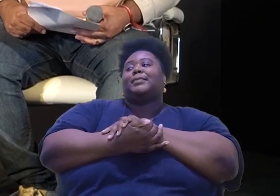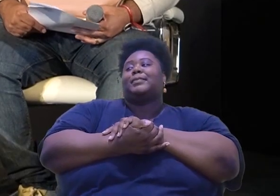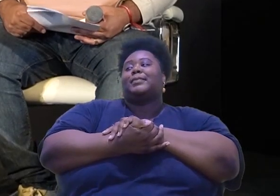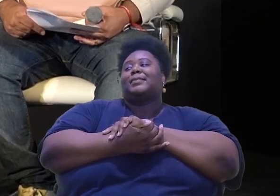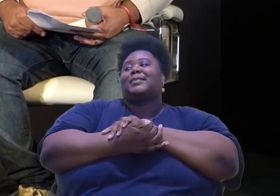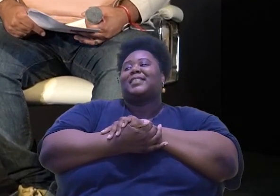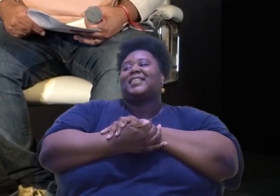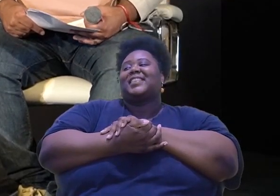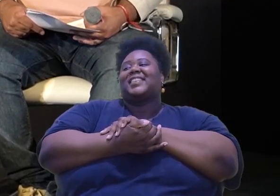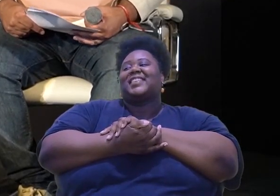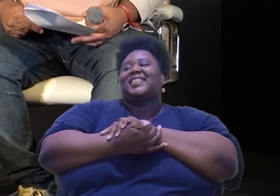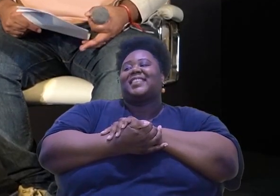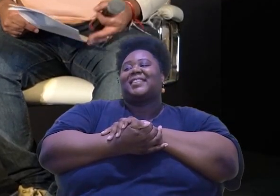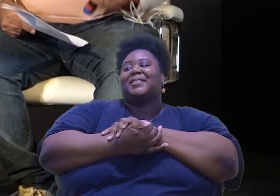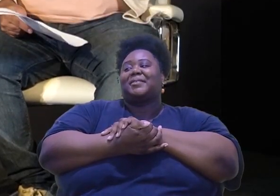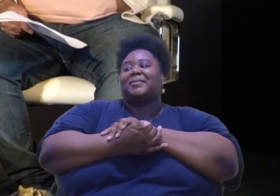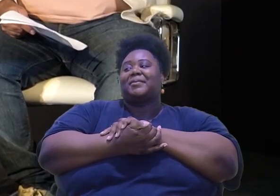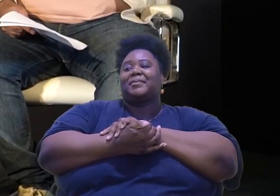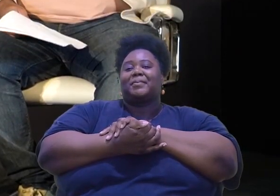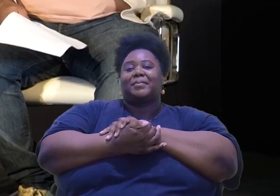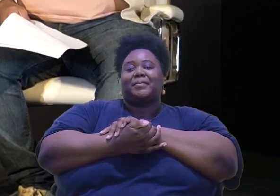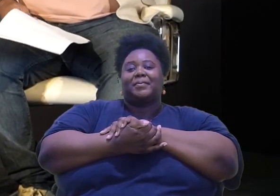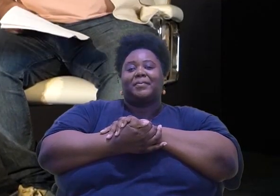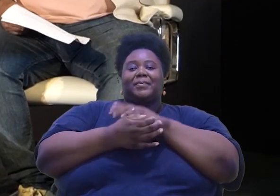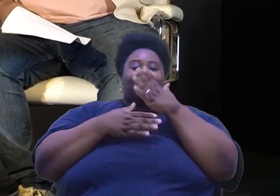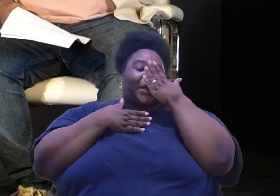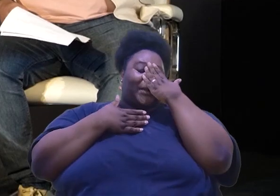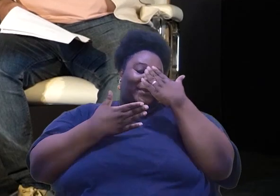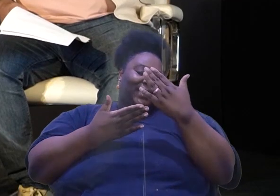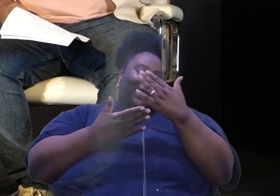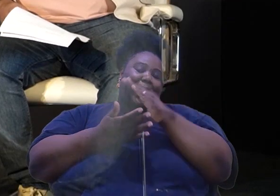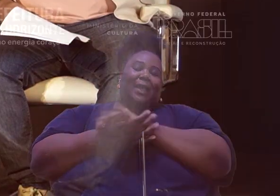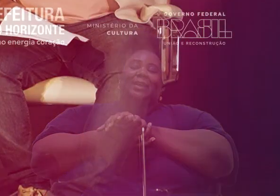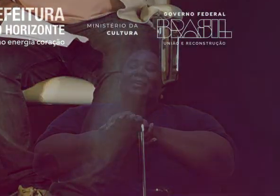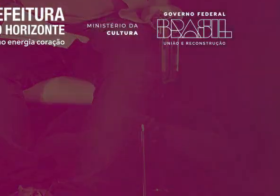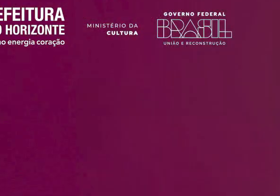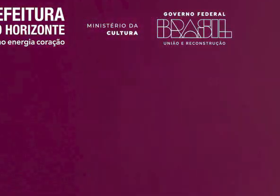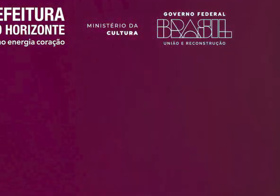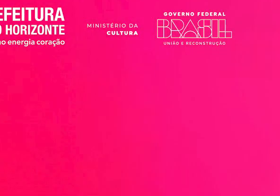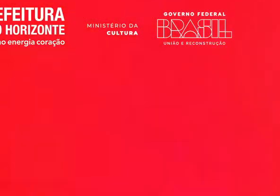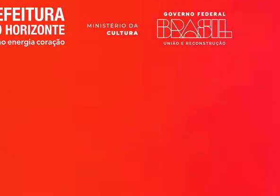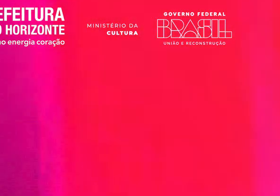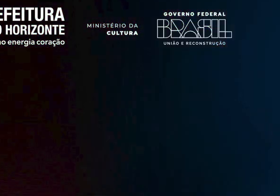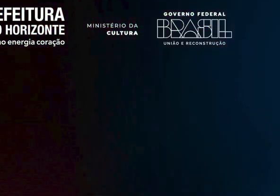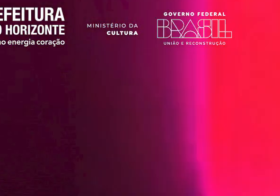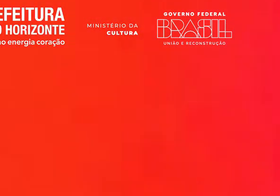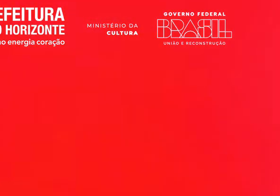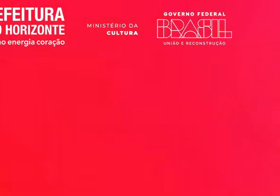né, gente? Obrigado, Conceição, muito obrigado.